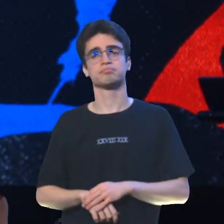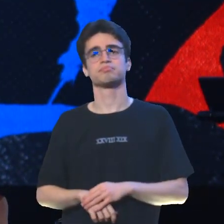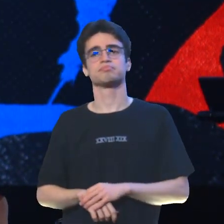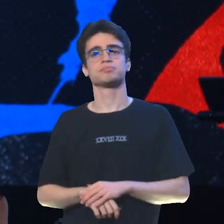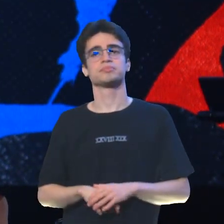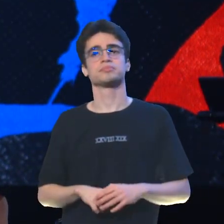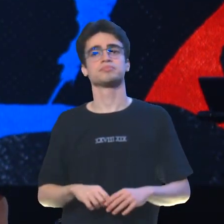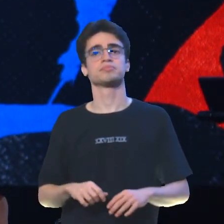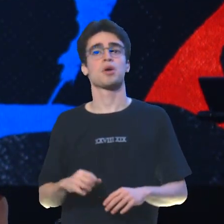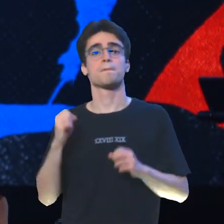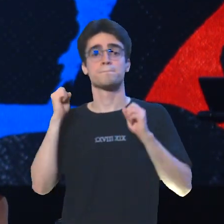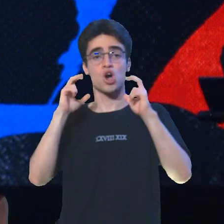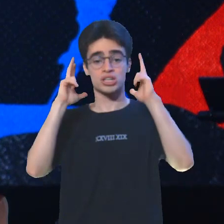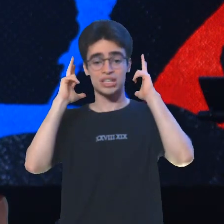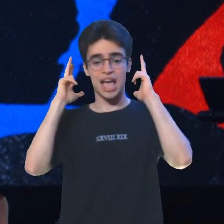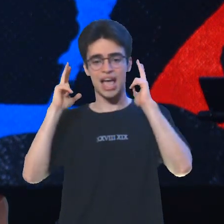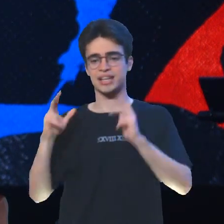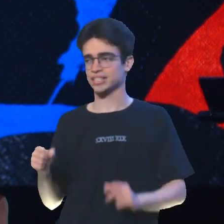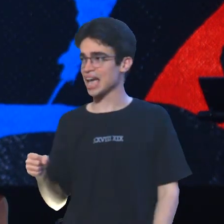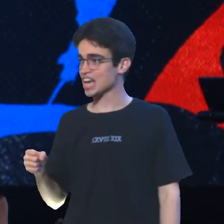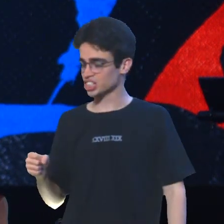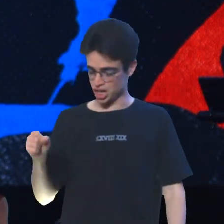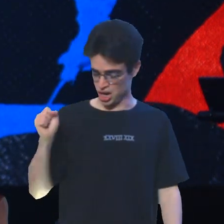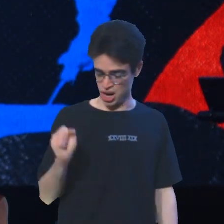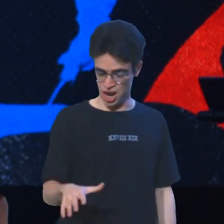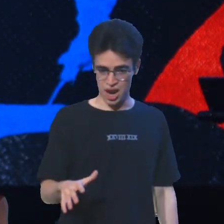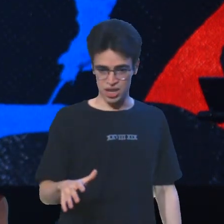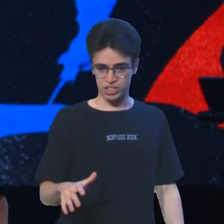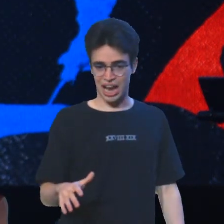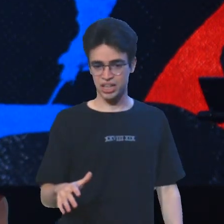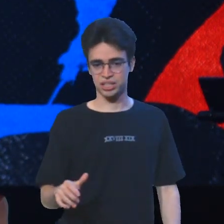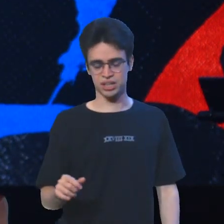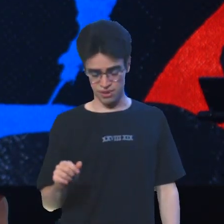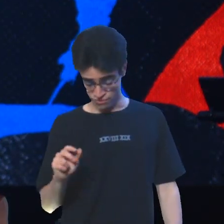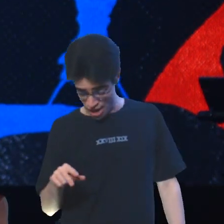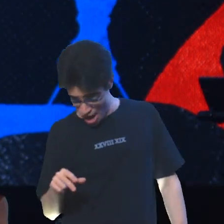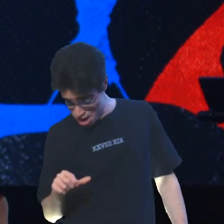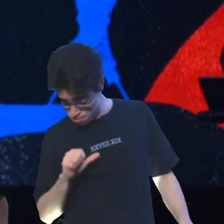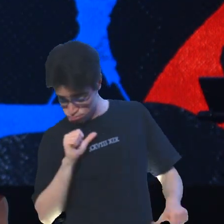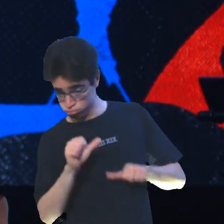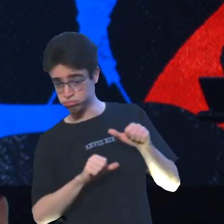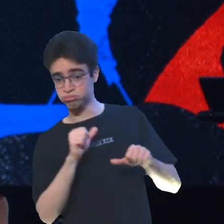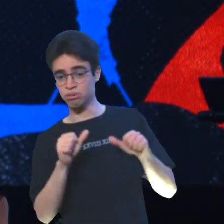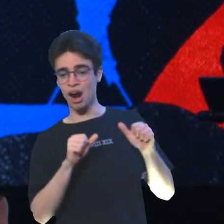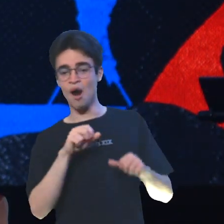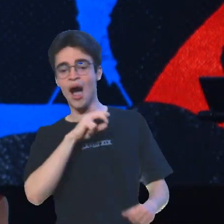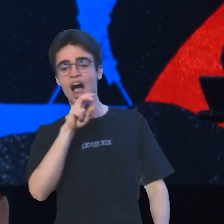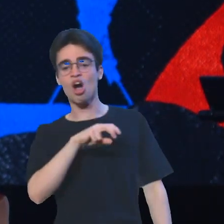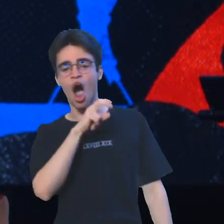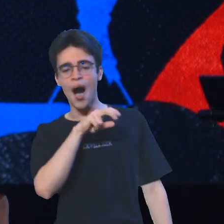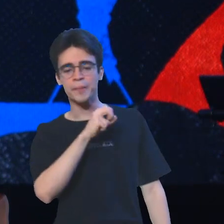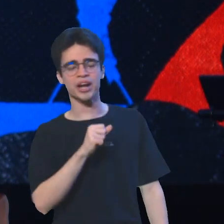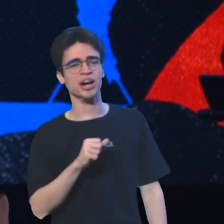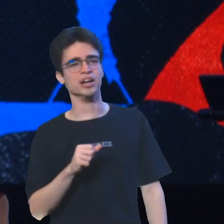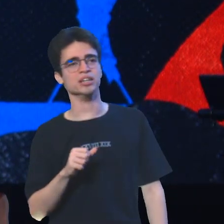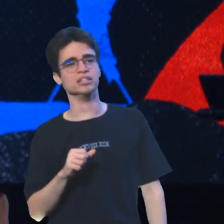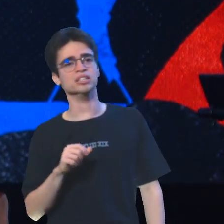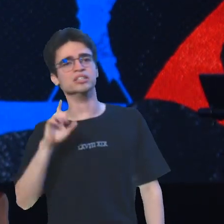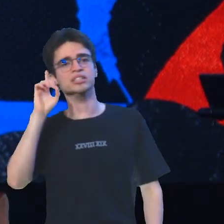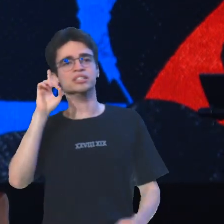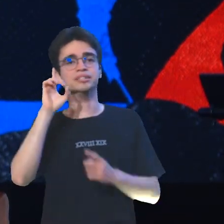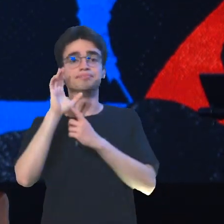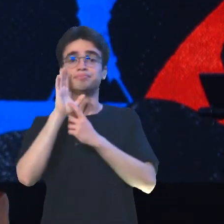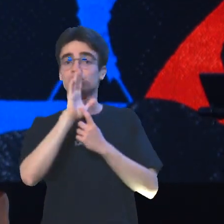Quando Moisés joga o cajado no chão e vê ele se transformando em uma cobra, Deus estava mostrando